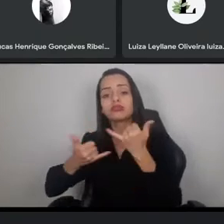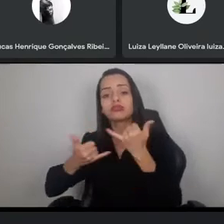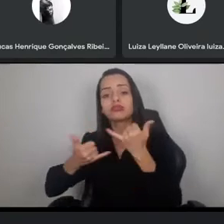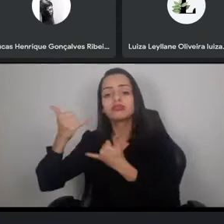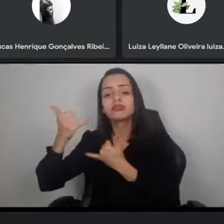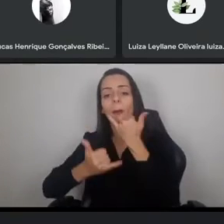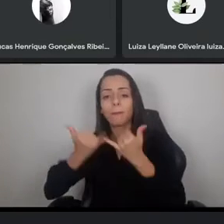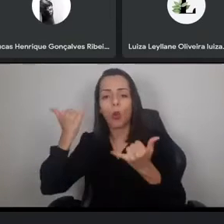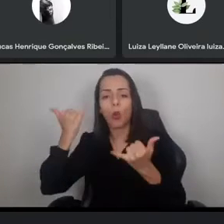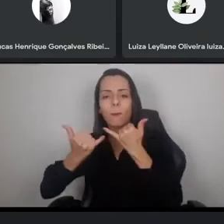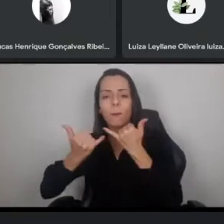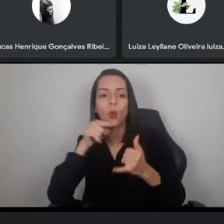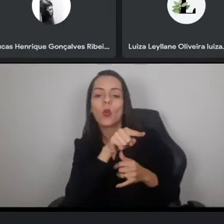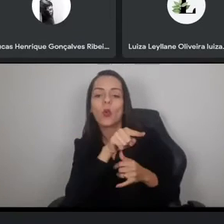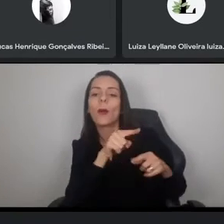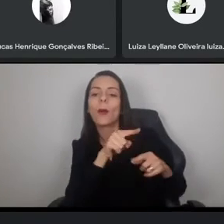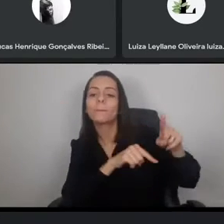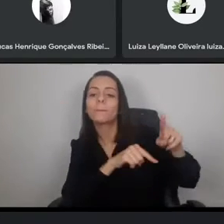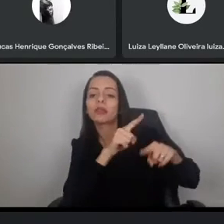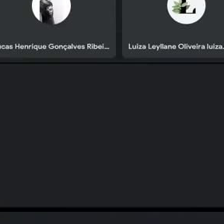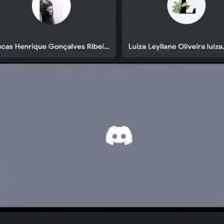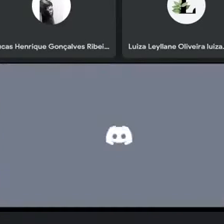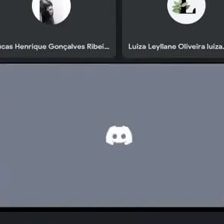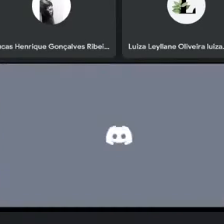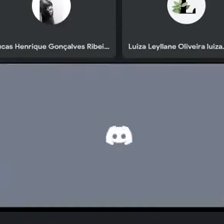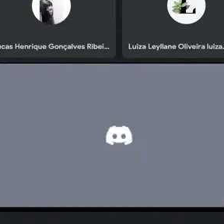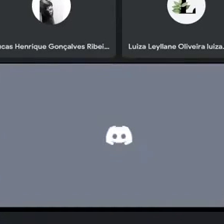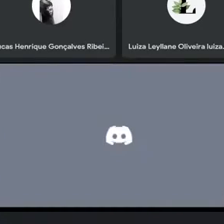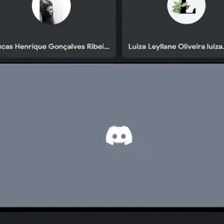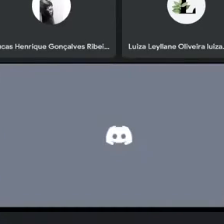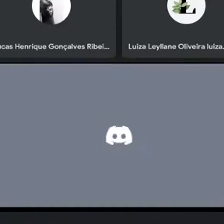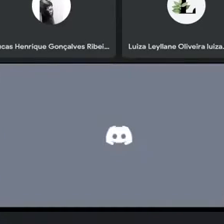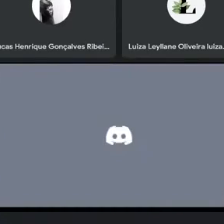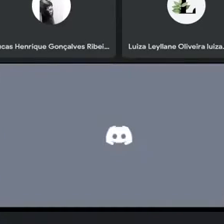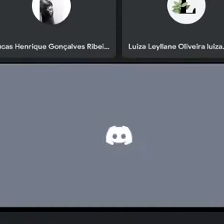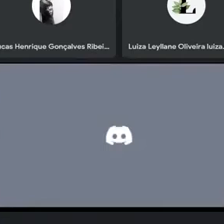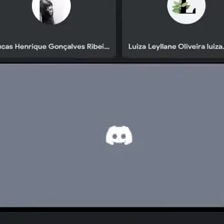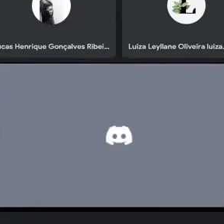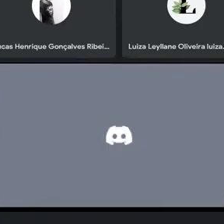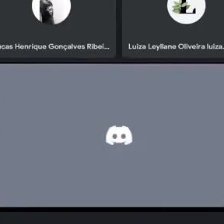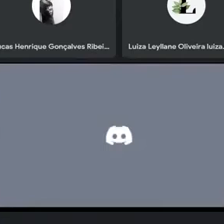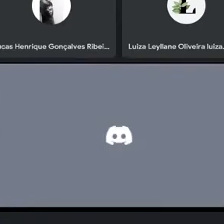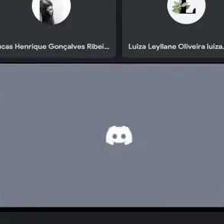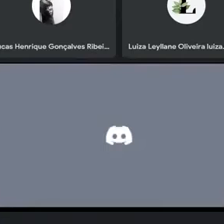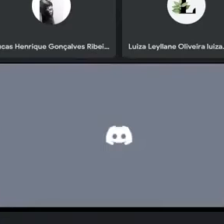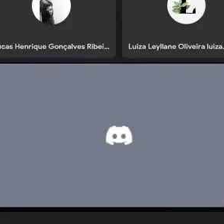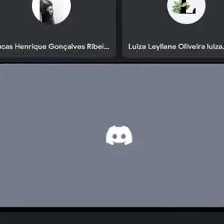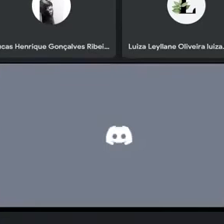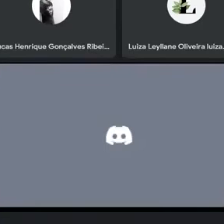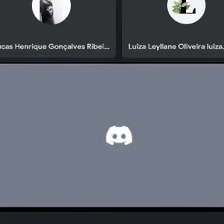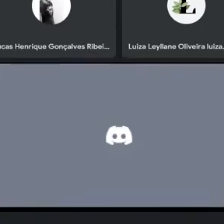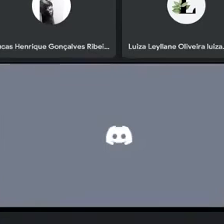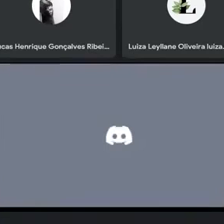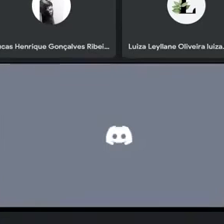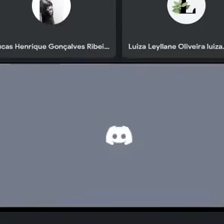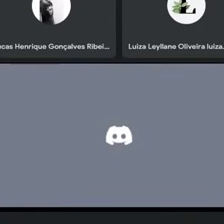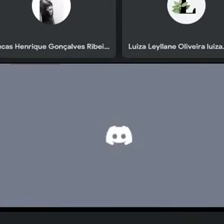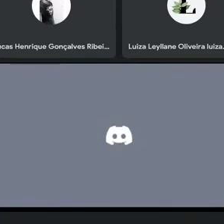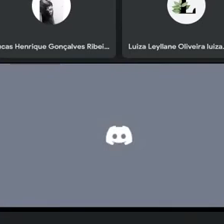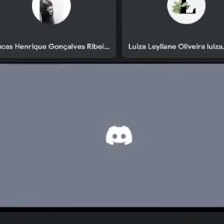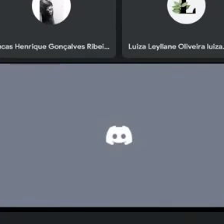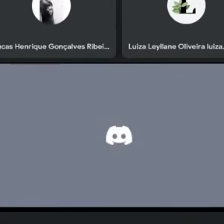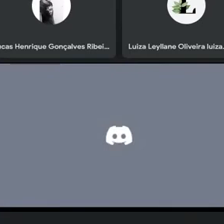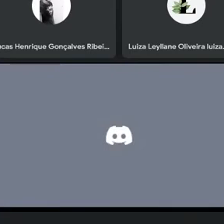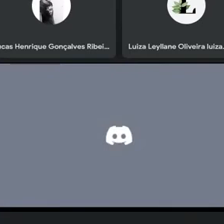vários equipamentos da instalação e até mesmo provocar, igual eu venho mencionando, incêndios. Então, devemos